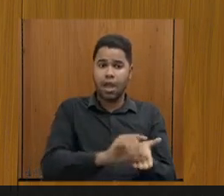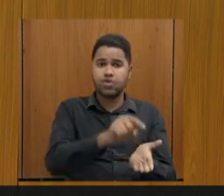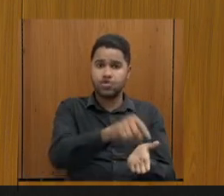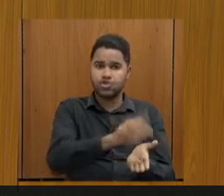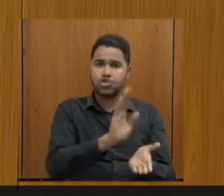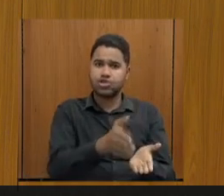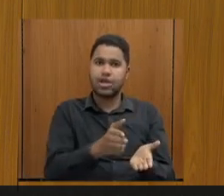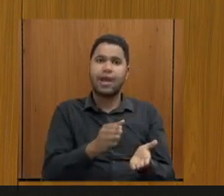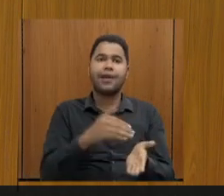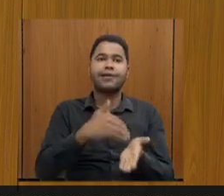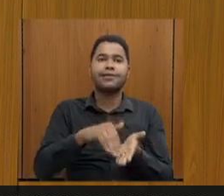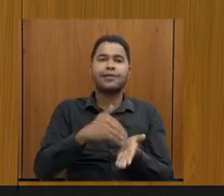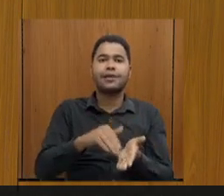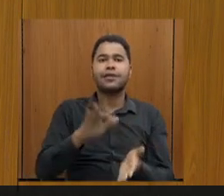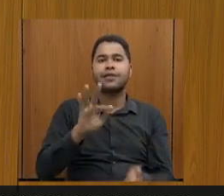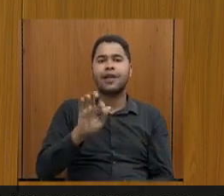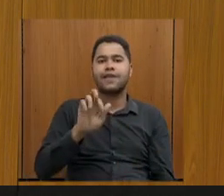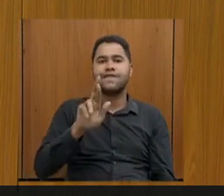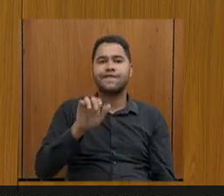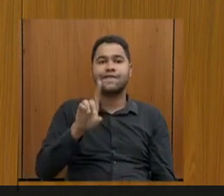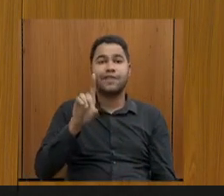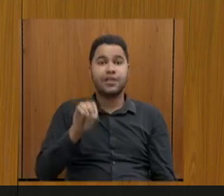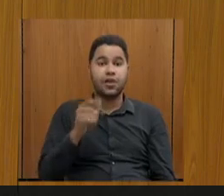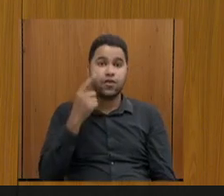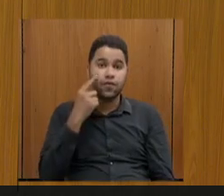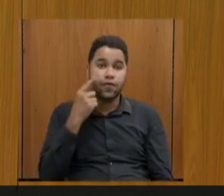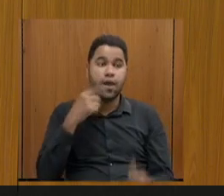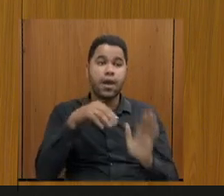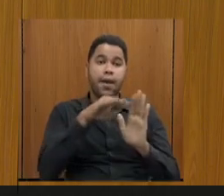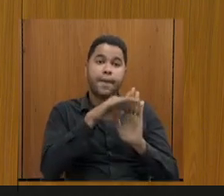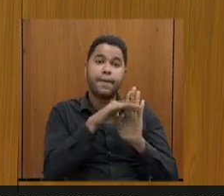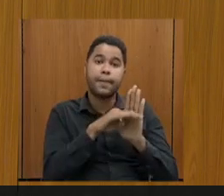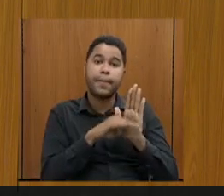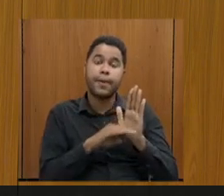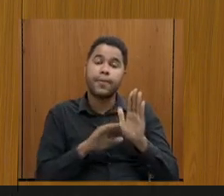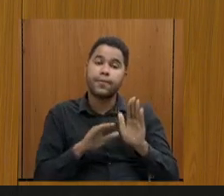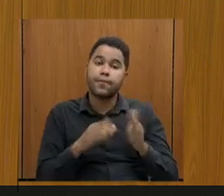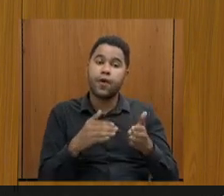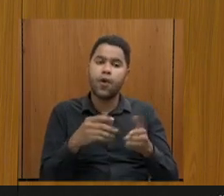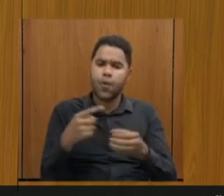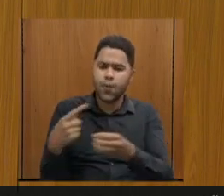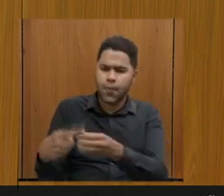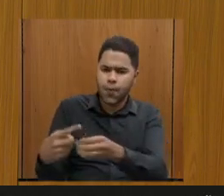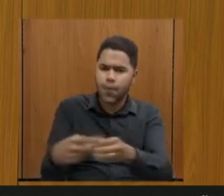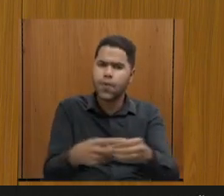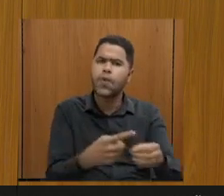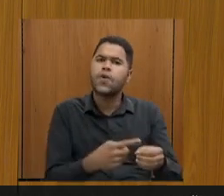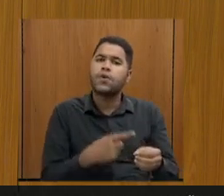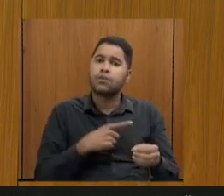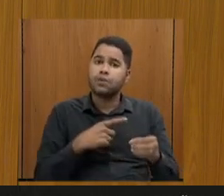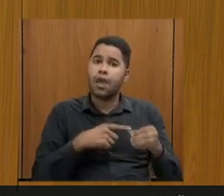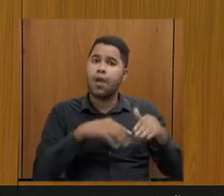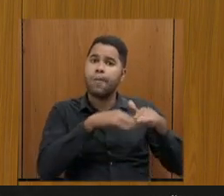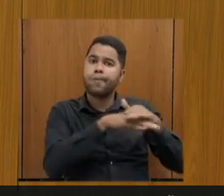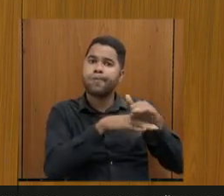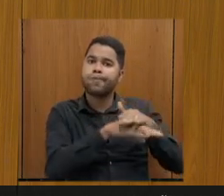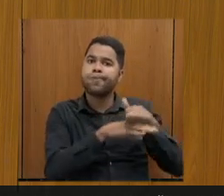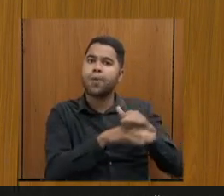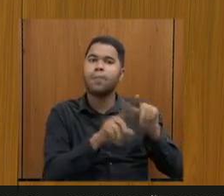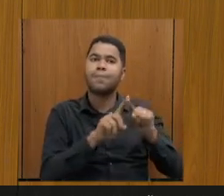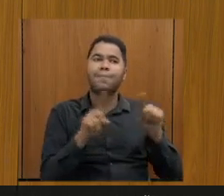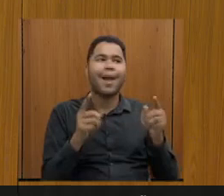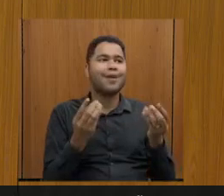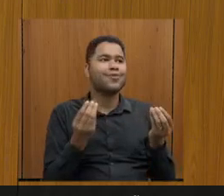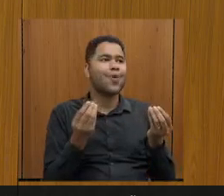né Poderia talvez da e buscar um programa nesse sentido os municípios têm recursos em caixa mas não